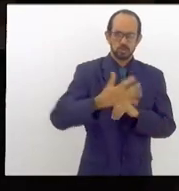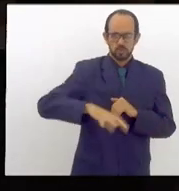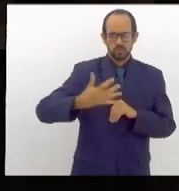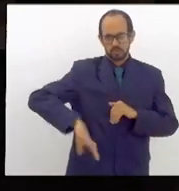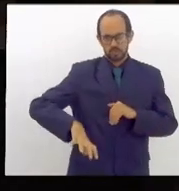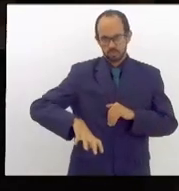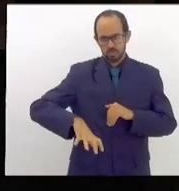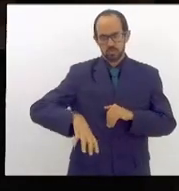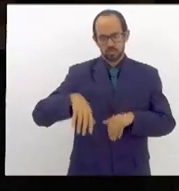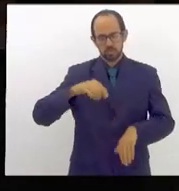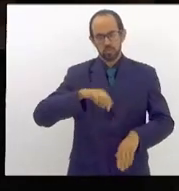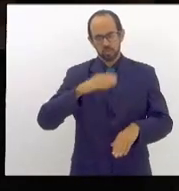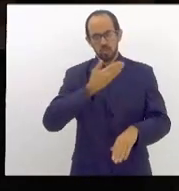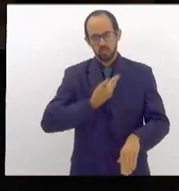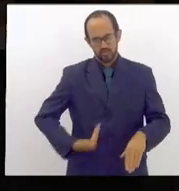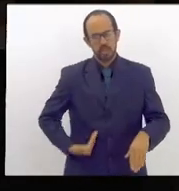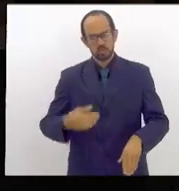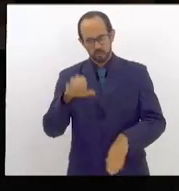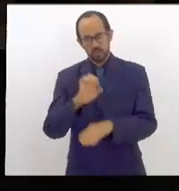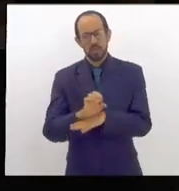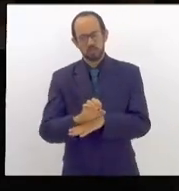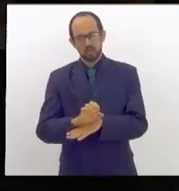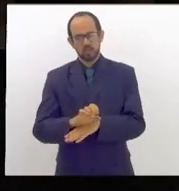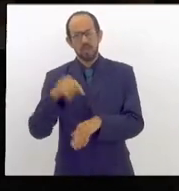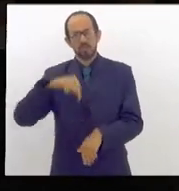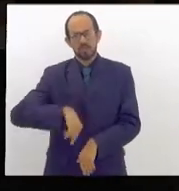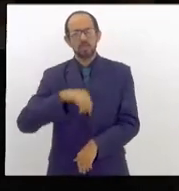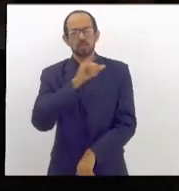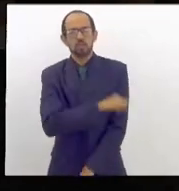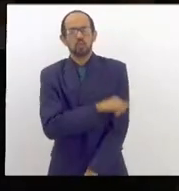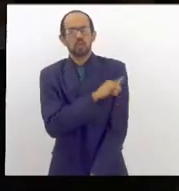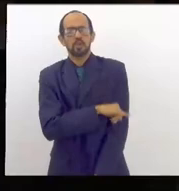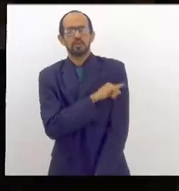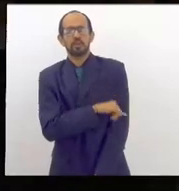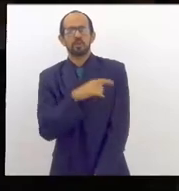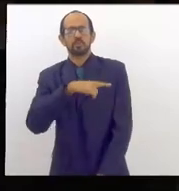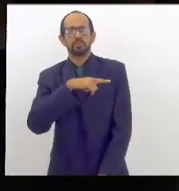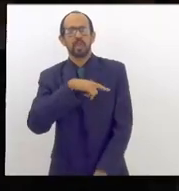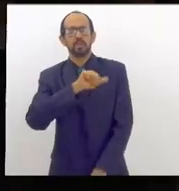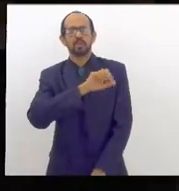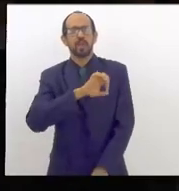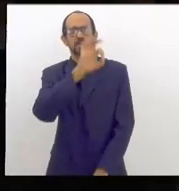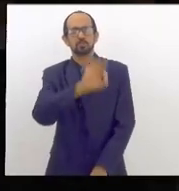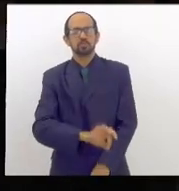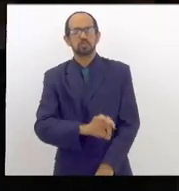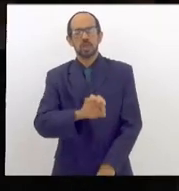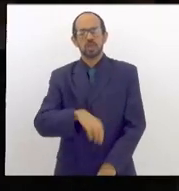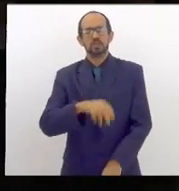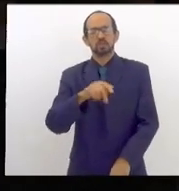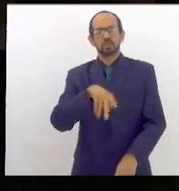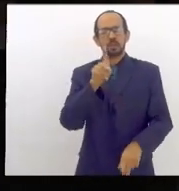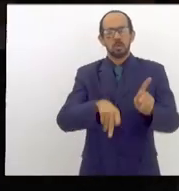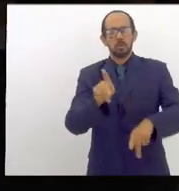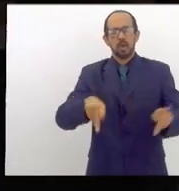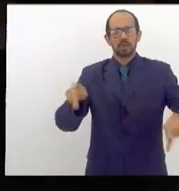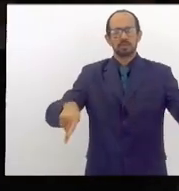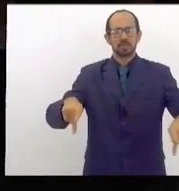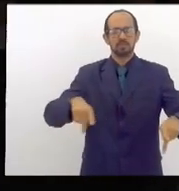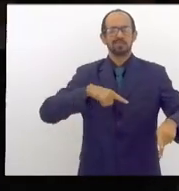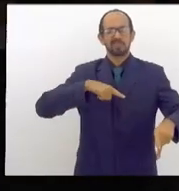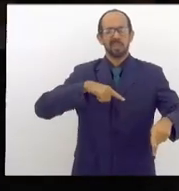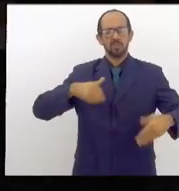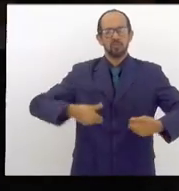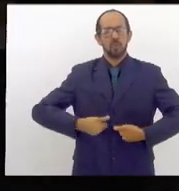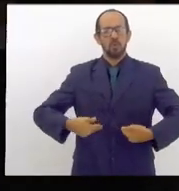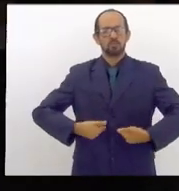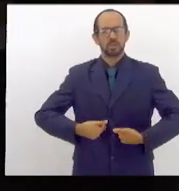importante também dizer que é aqui no Rio de Janeiro que temos 10% dos Famintos do Brasil são mais de 3 milhões de pessoas